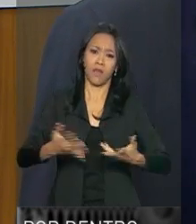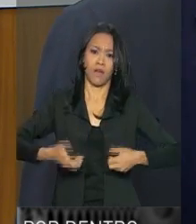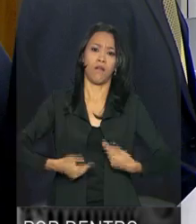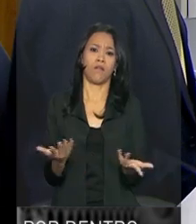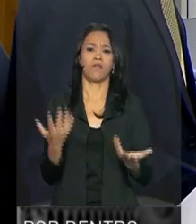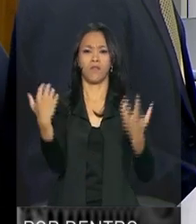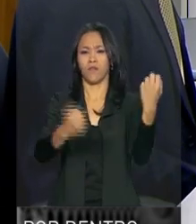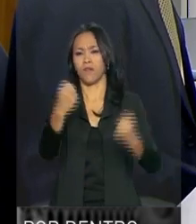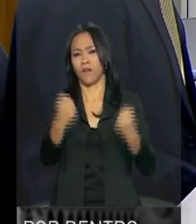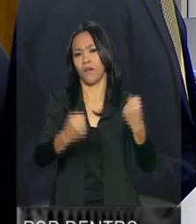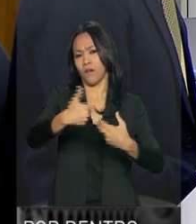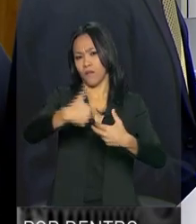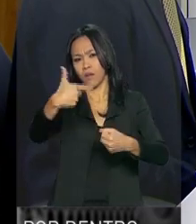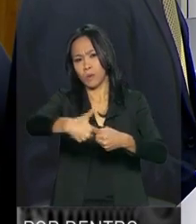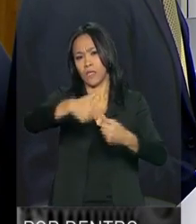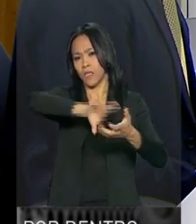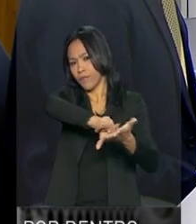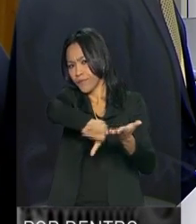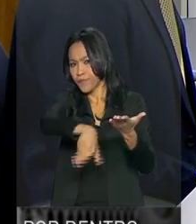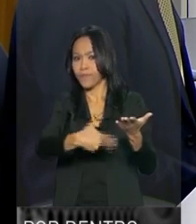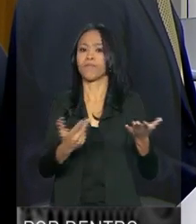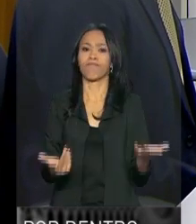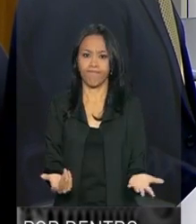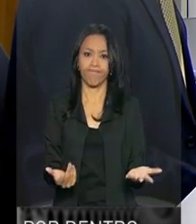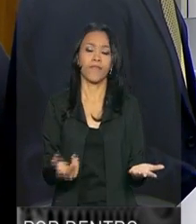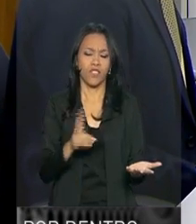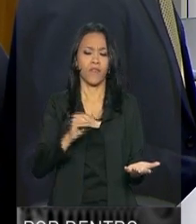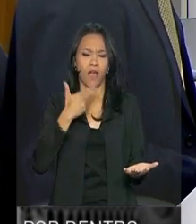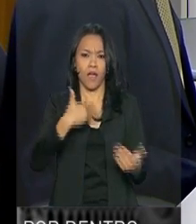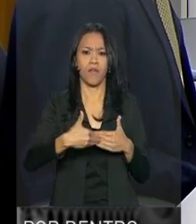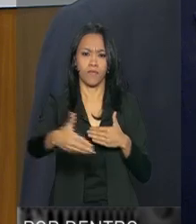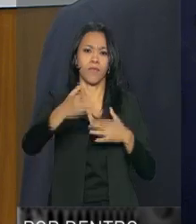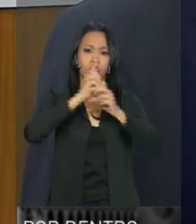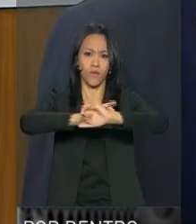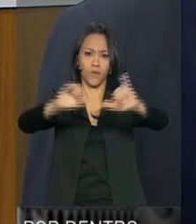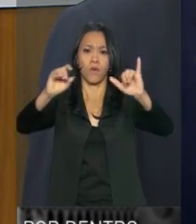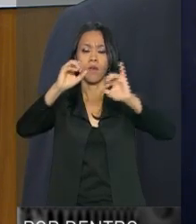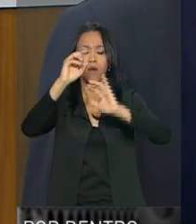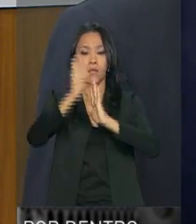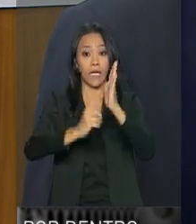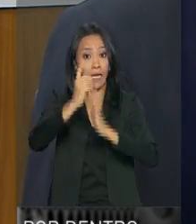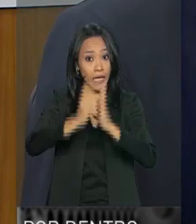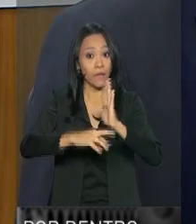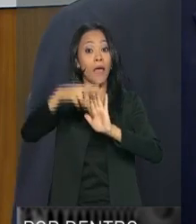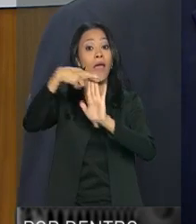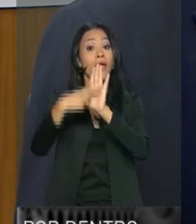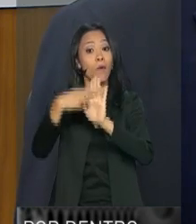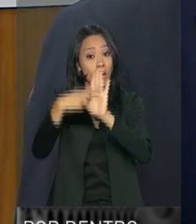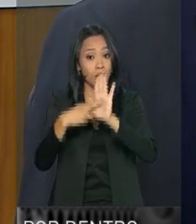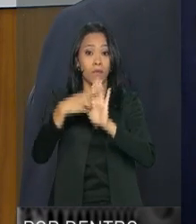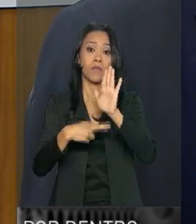está bem avançado e muito em breve nós devemos ter a divulgação de um decreto é regulamentado essa matéria